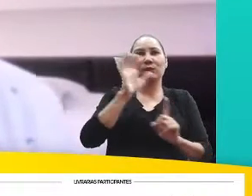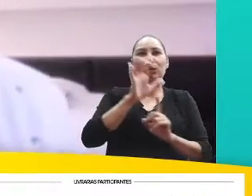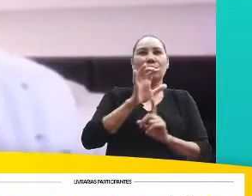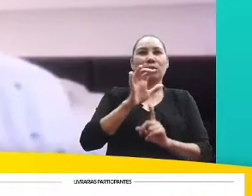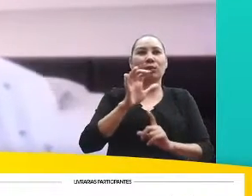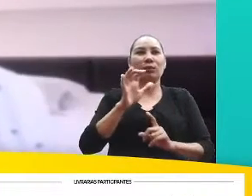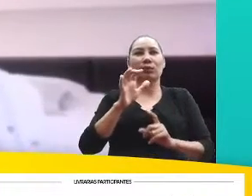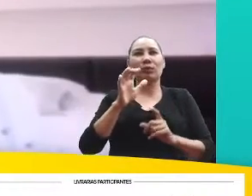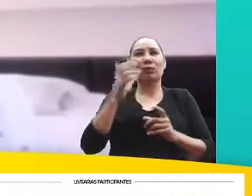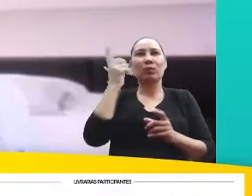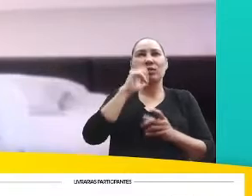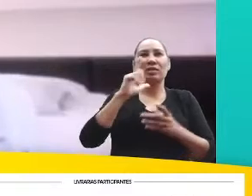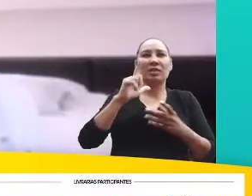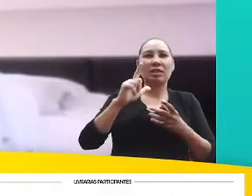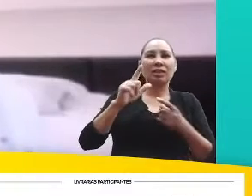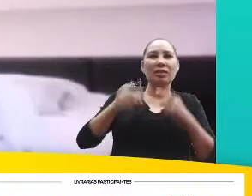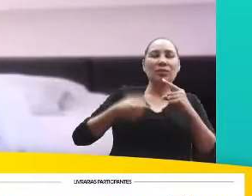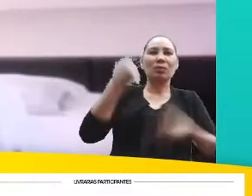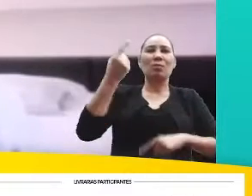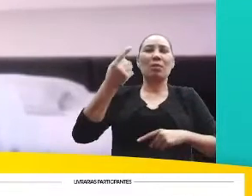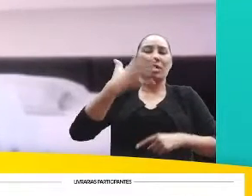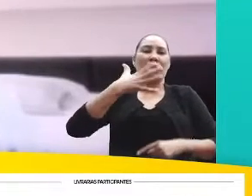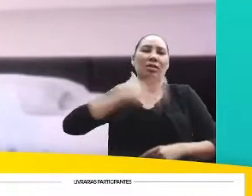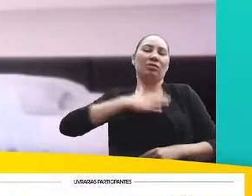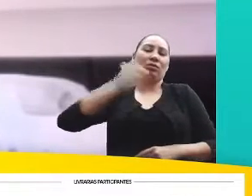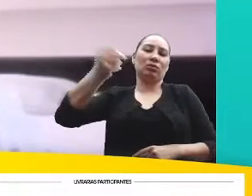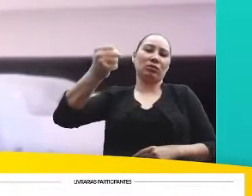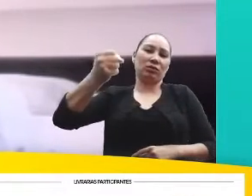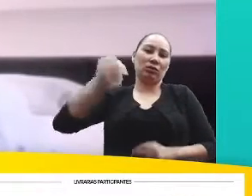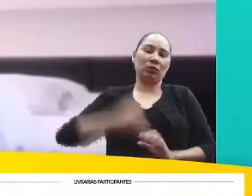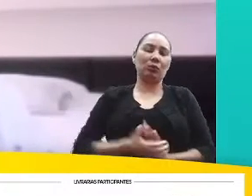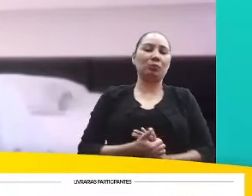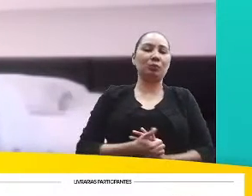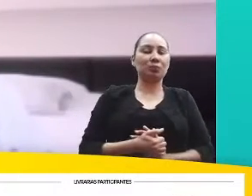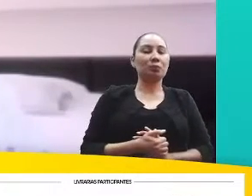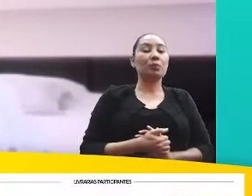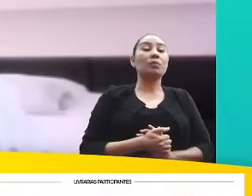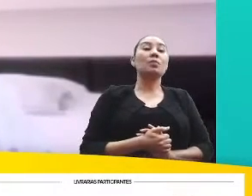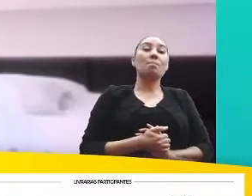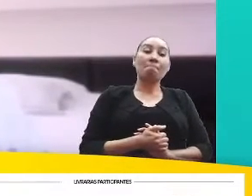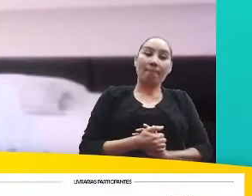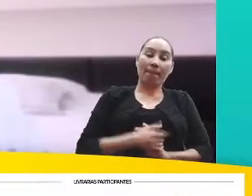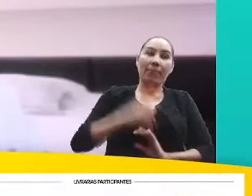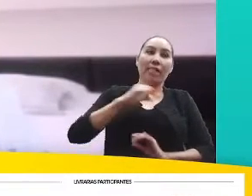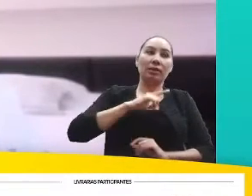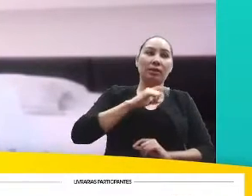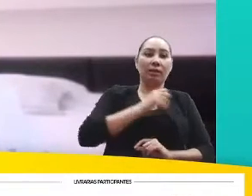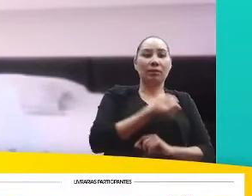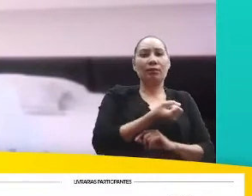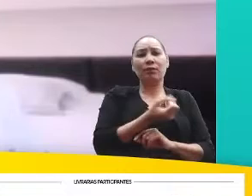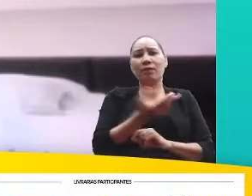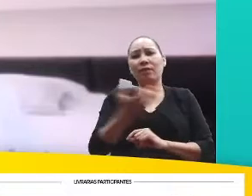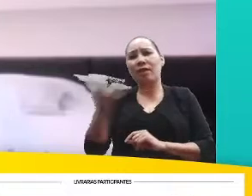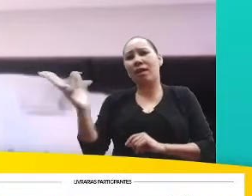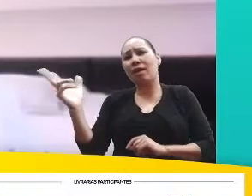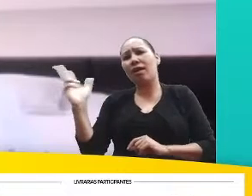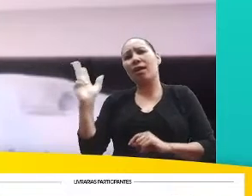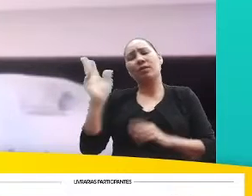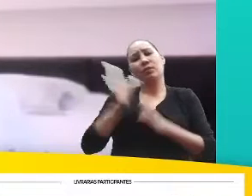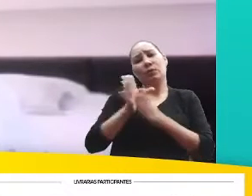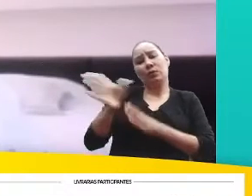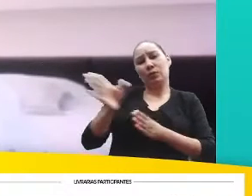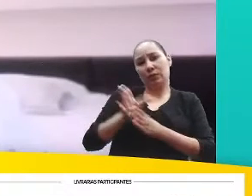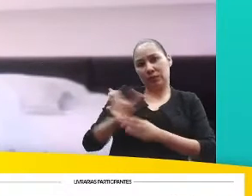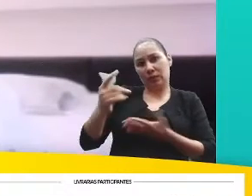Perfeito. Obrigado, Marilei. Obrigado, Cássio, também pela pergunta, né? Tem várias lições no livro. É interessante que o livro Cidade